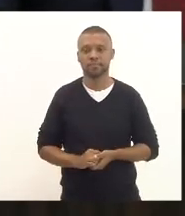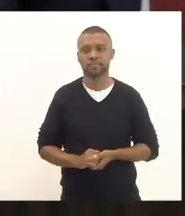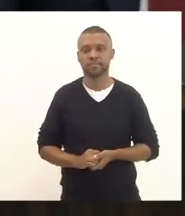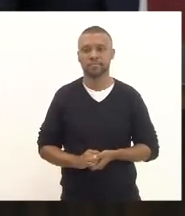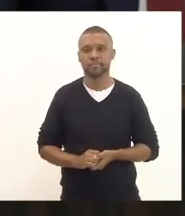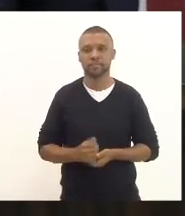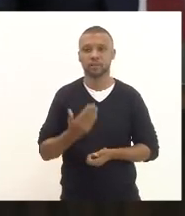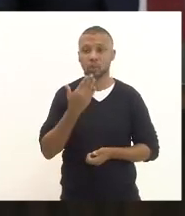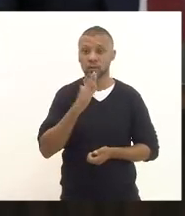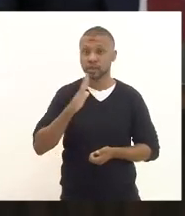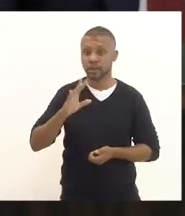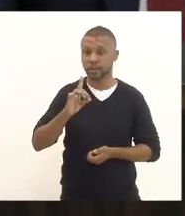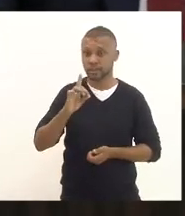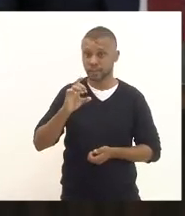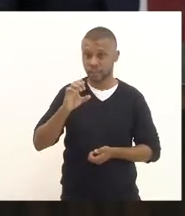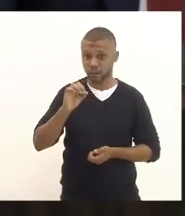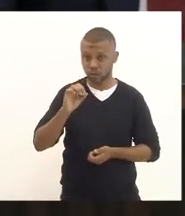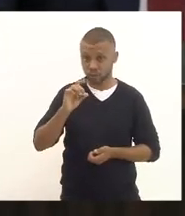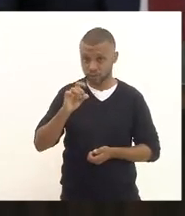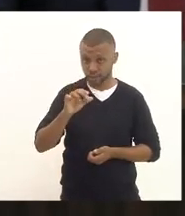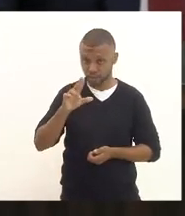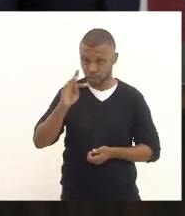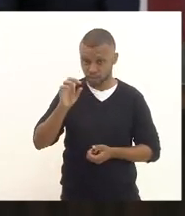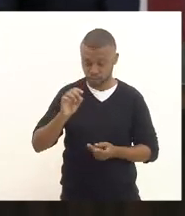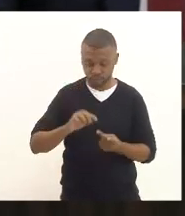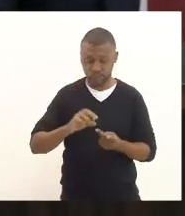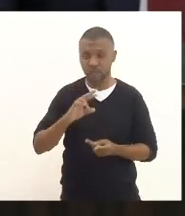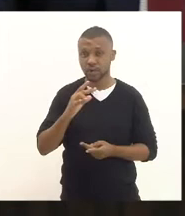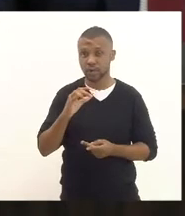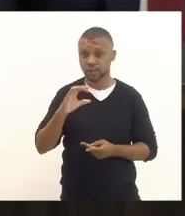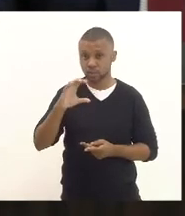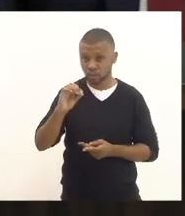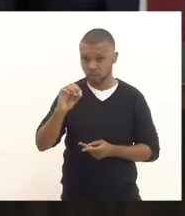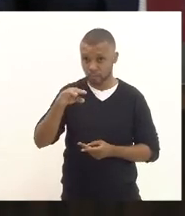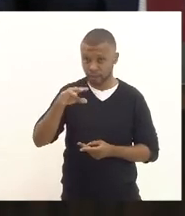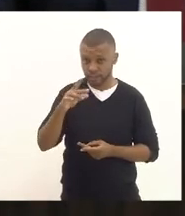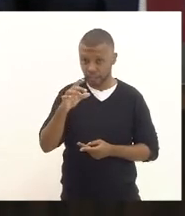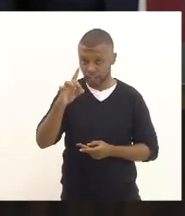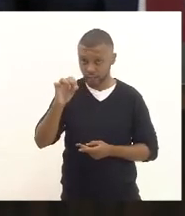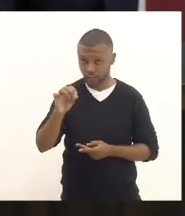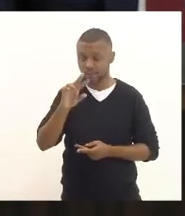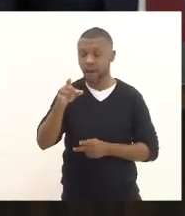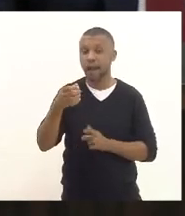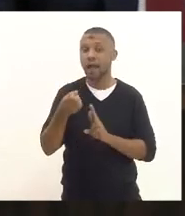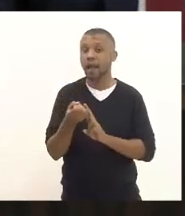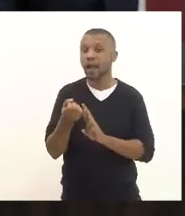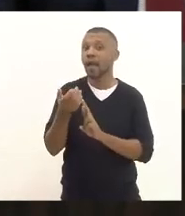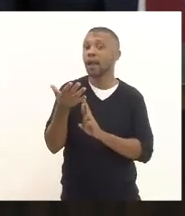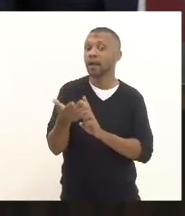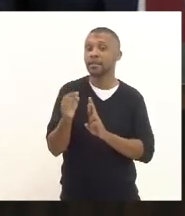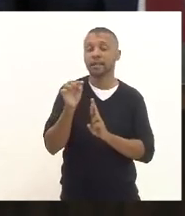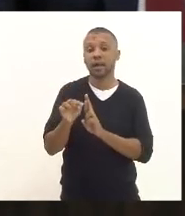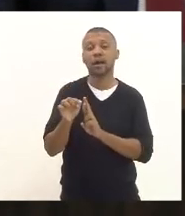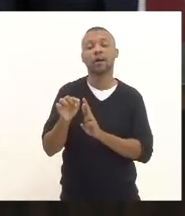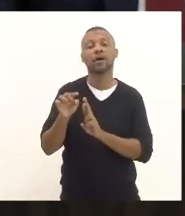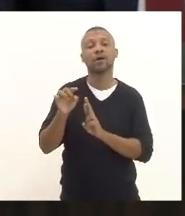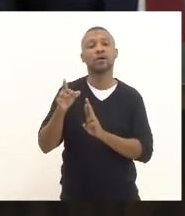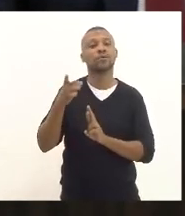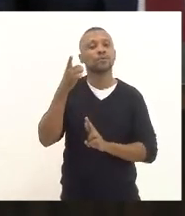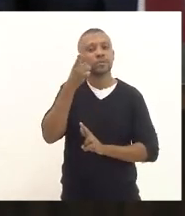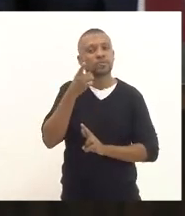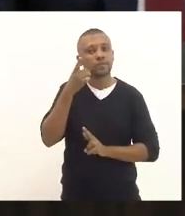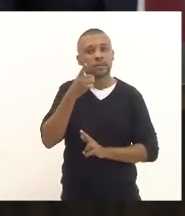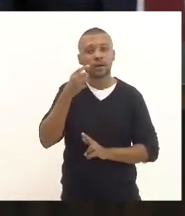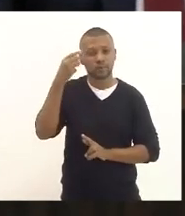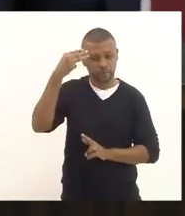o candidato deodalto Chico Machado Vai relatar o Nobre Deputado